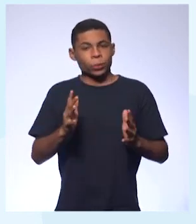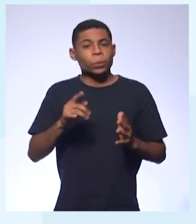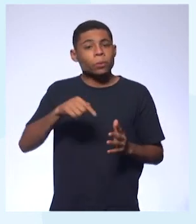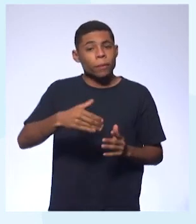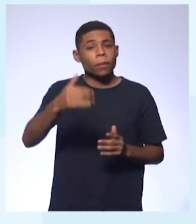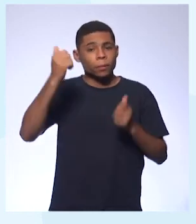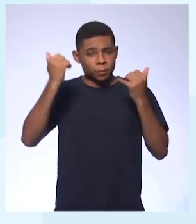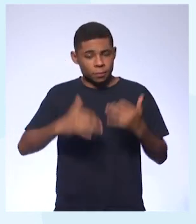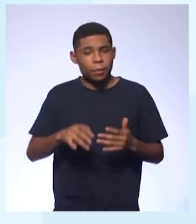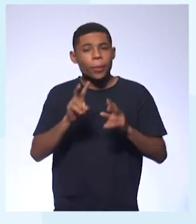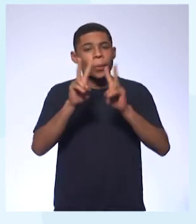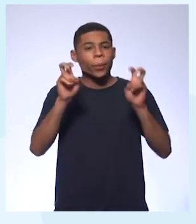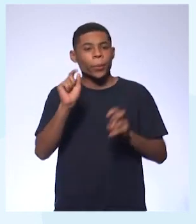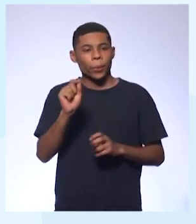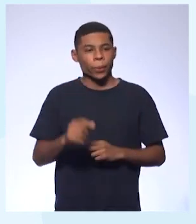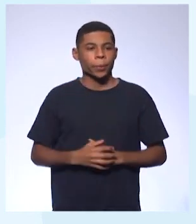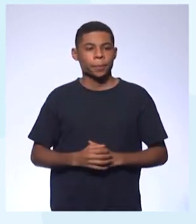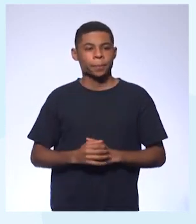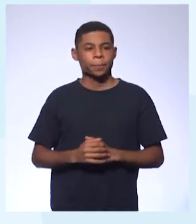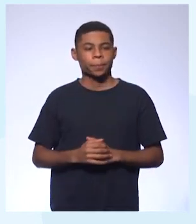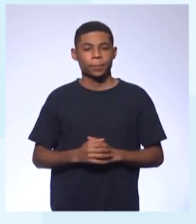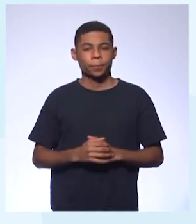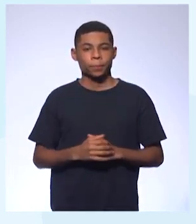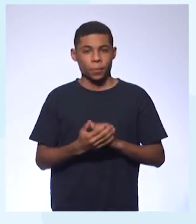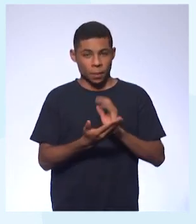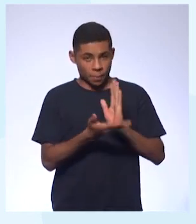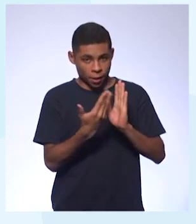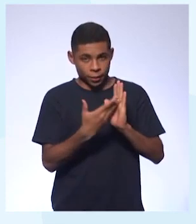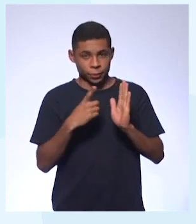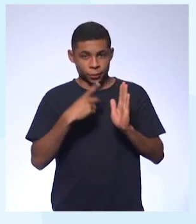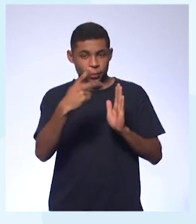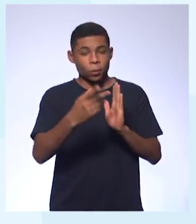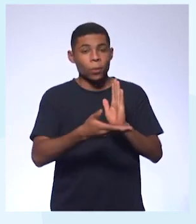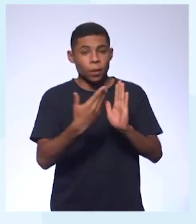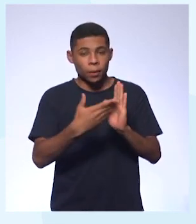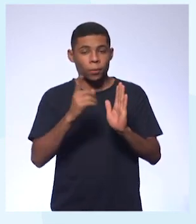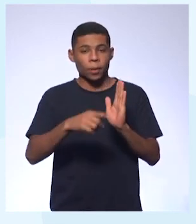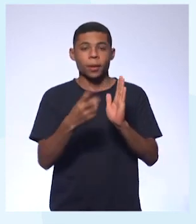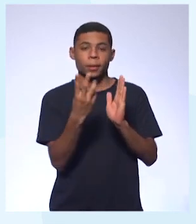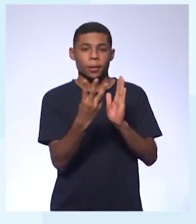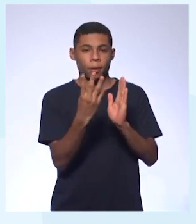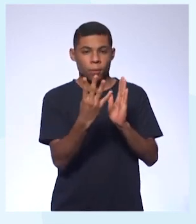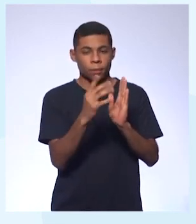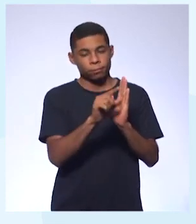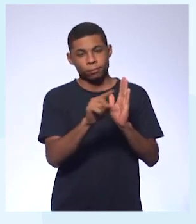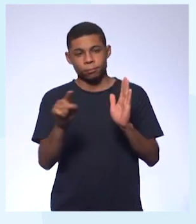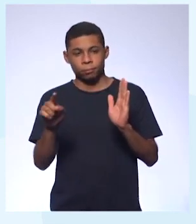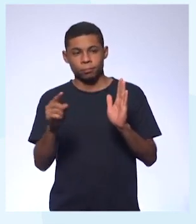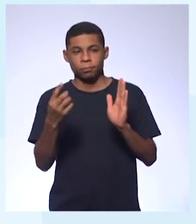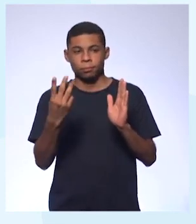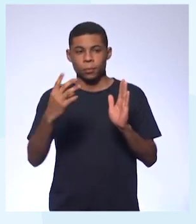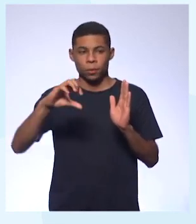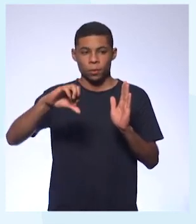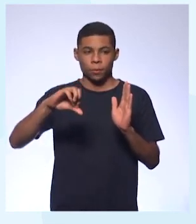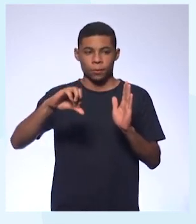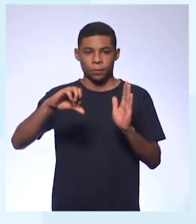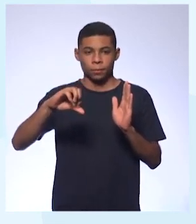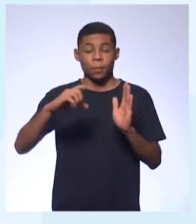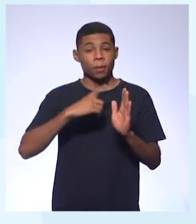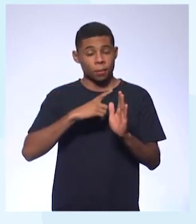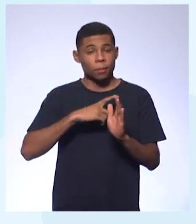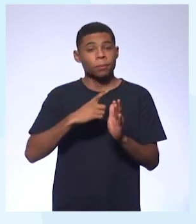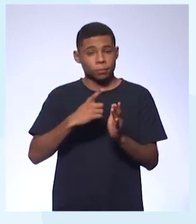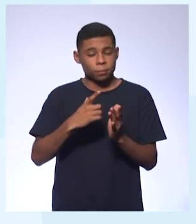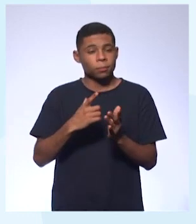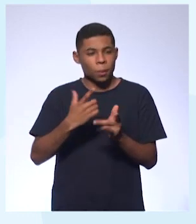aula, ou melhor, as páginas irão da página 34 à página 39,